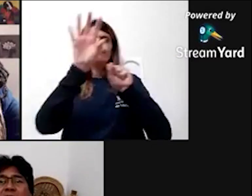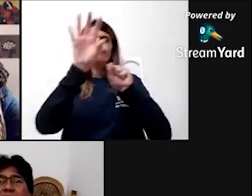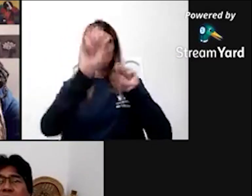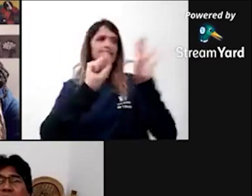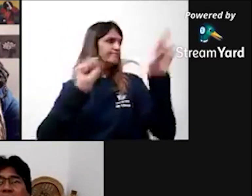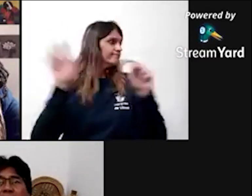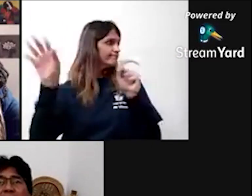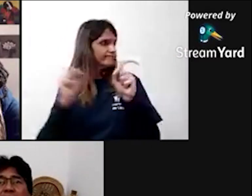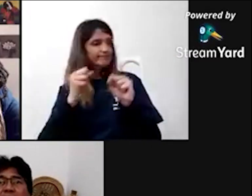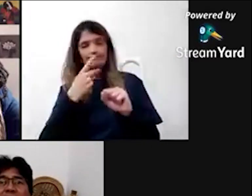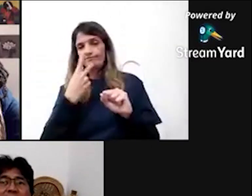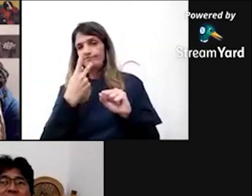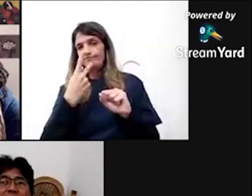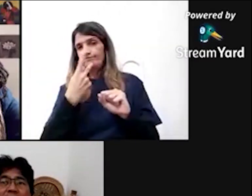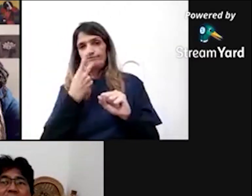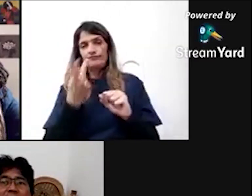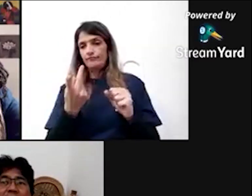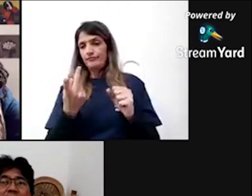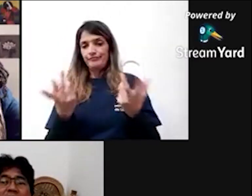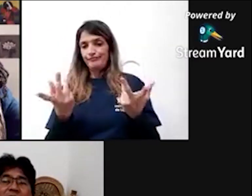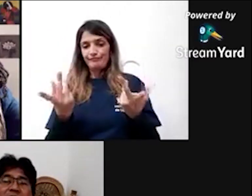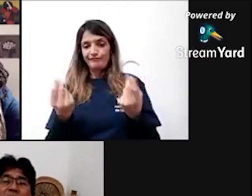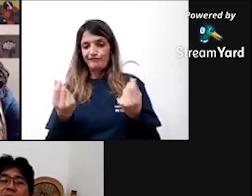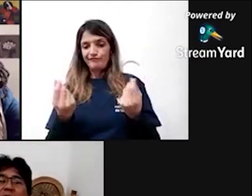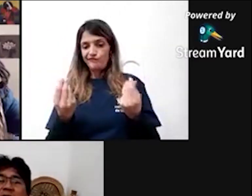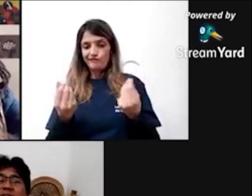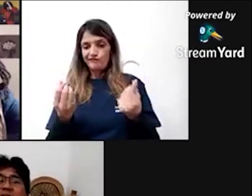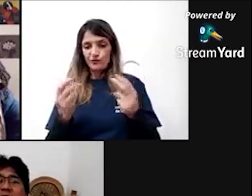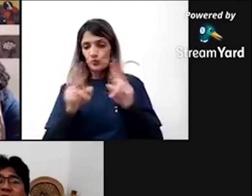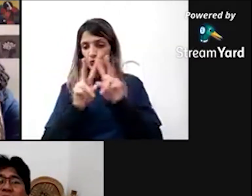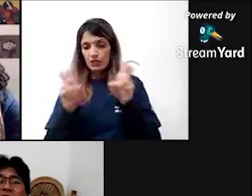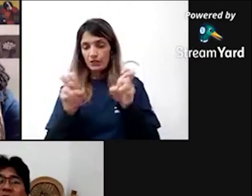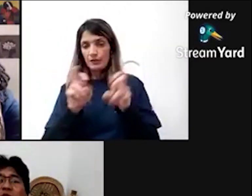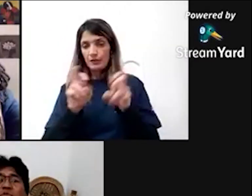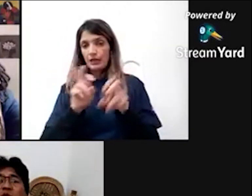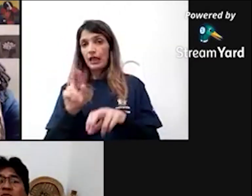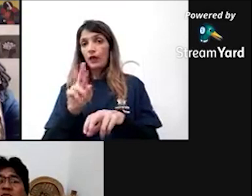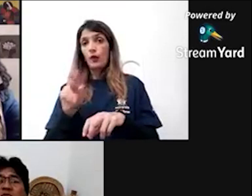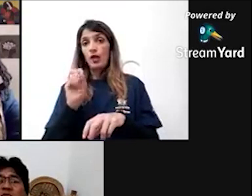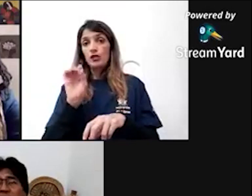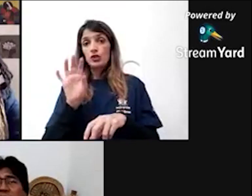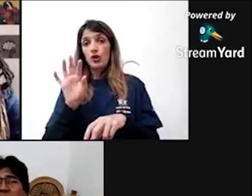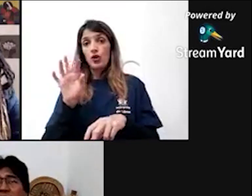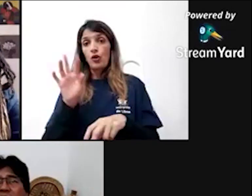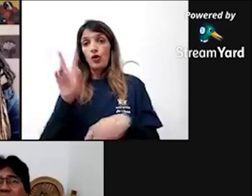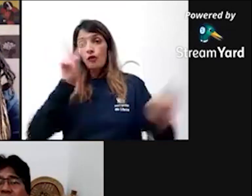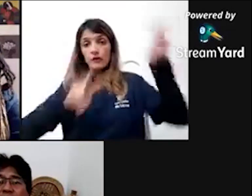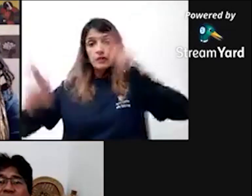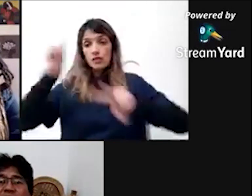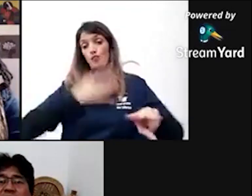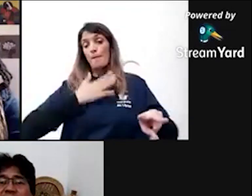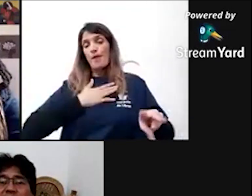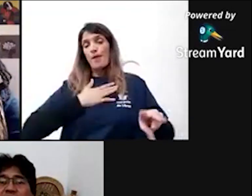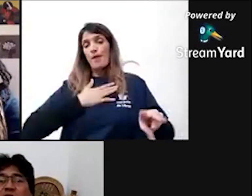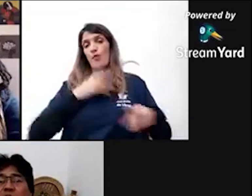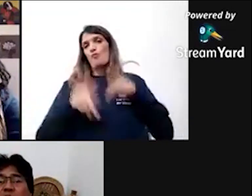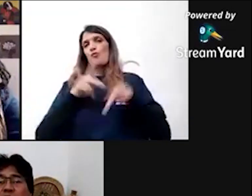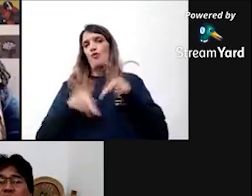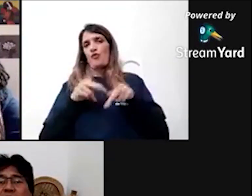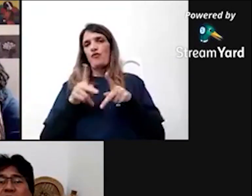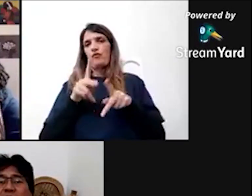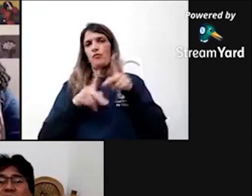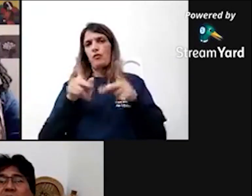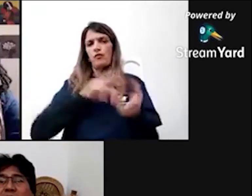falar aquilo que não seja apenas na visão do meu povo, por exemplo. Os povos indígenas têm